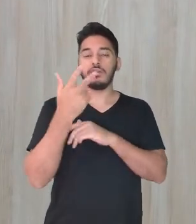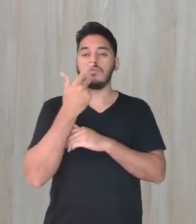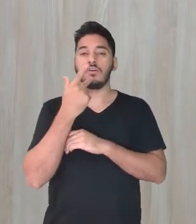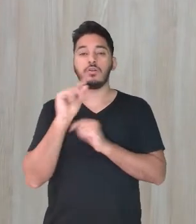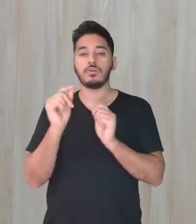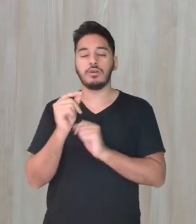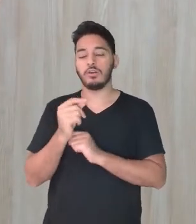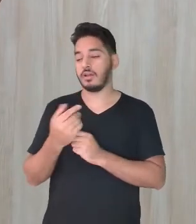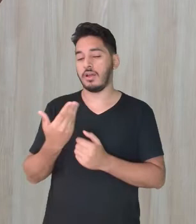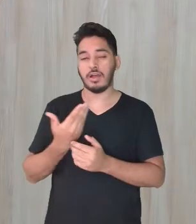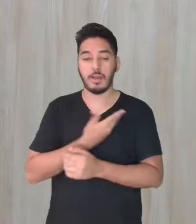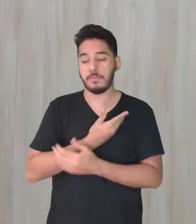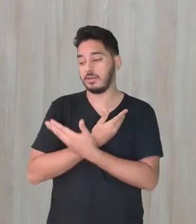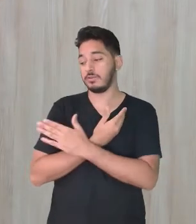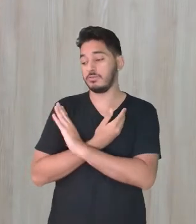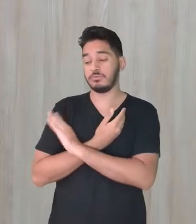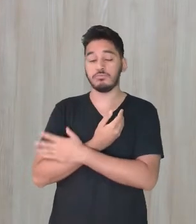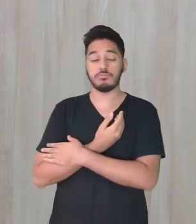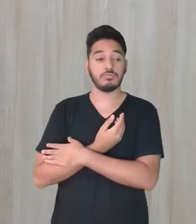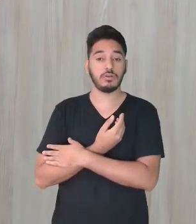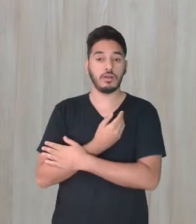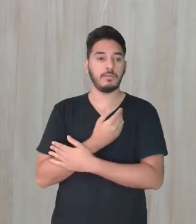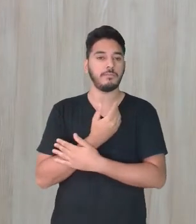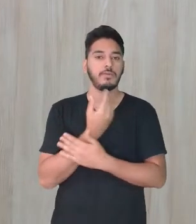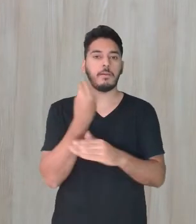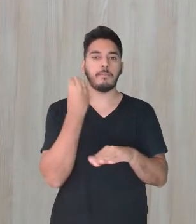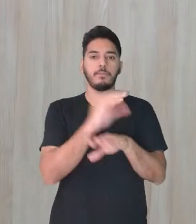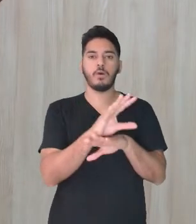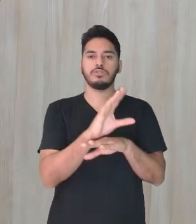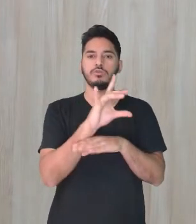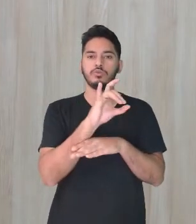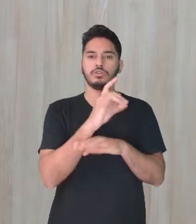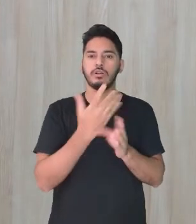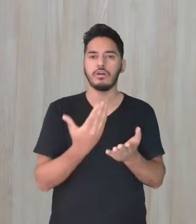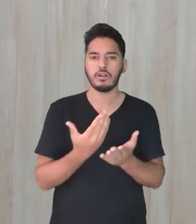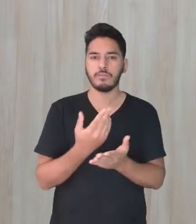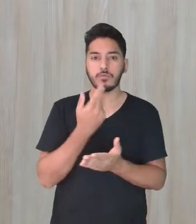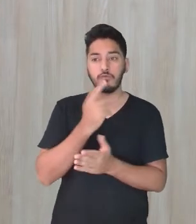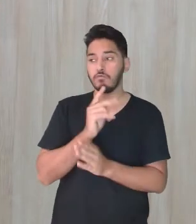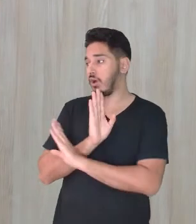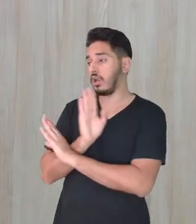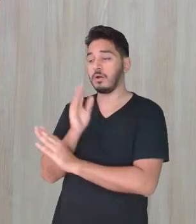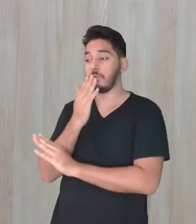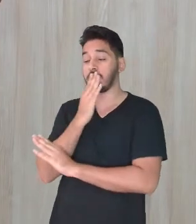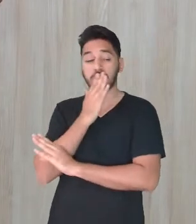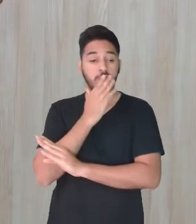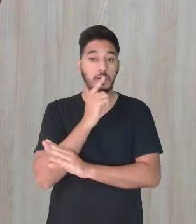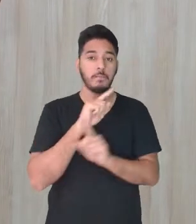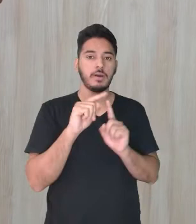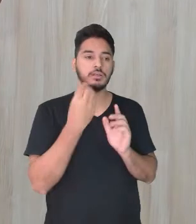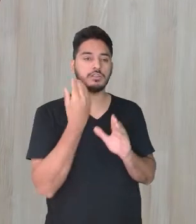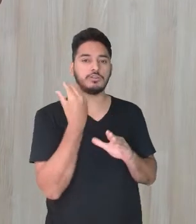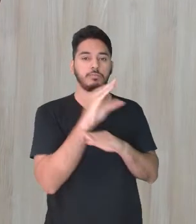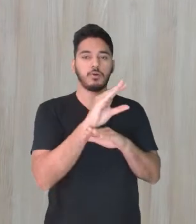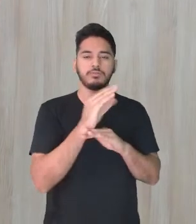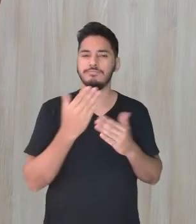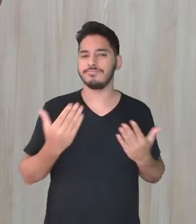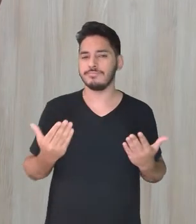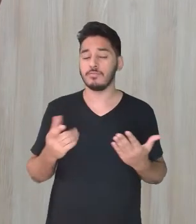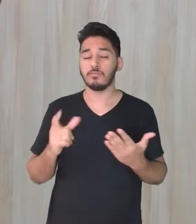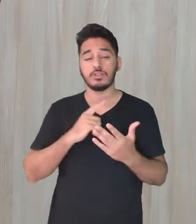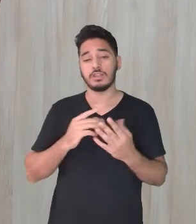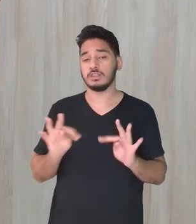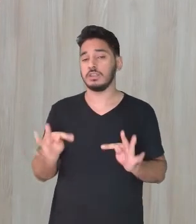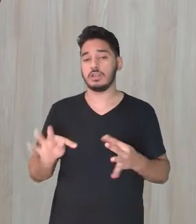alguém que está do nosso lado, mas a gente vai lá na rede social e posta alguma coisa que quer dizer o que a gente está sentindo. Porque hoje a gente tem essa